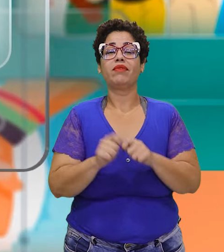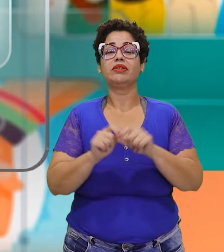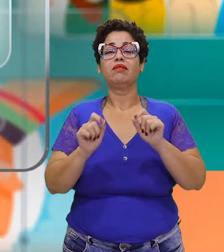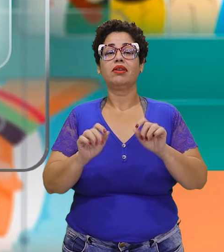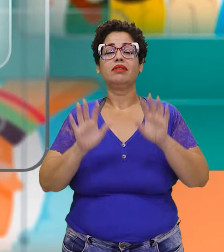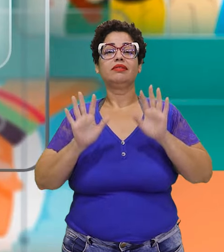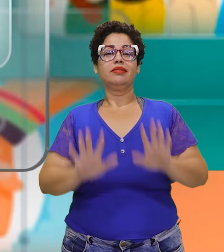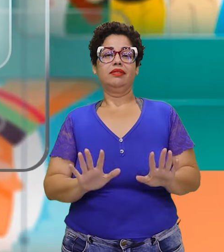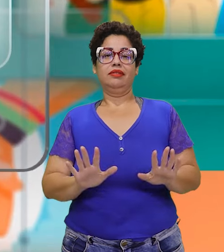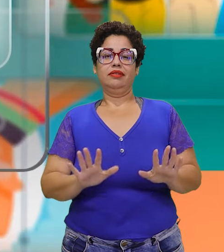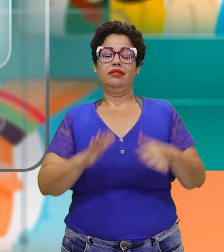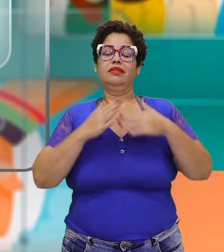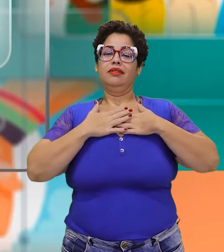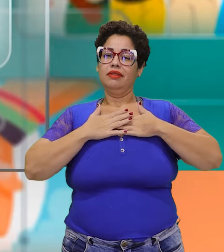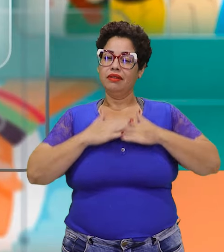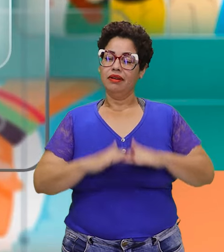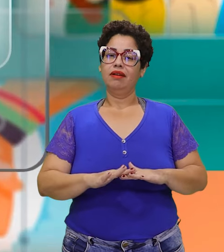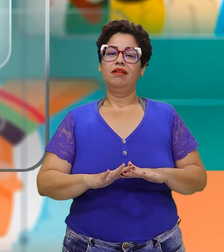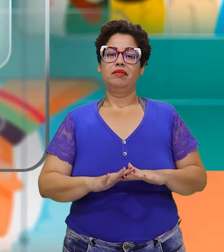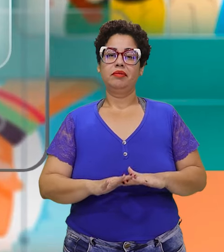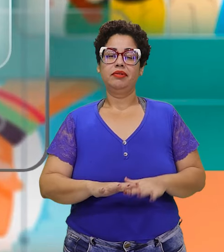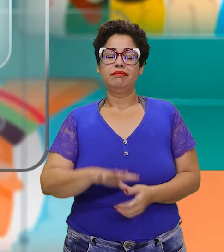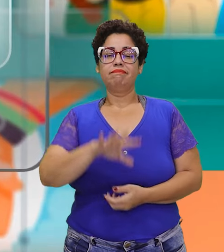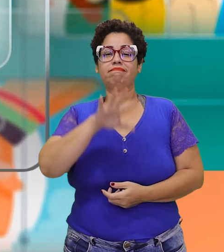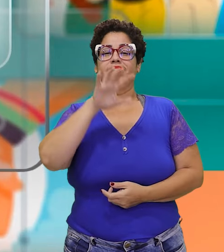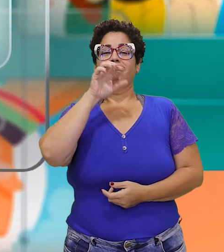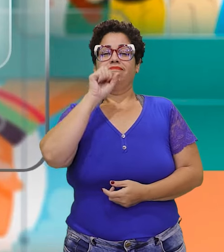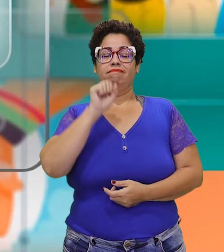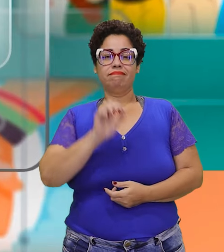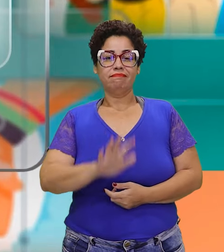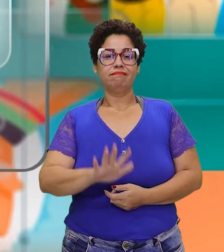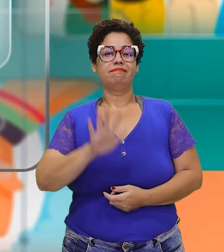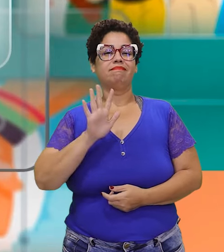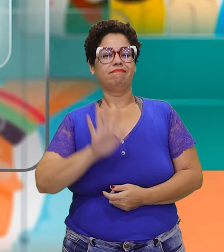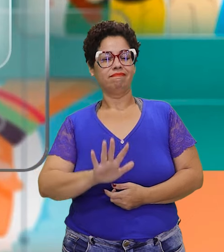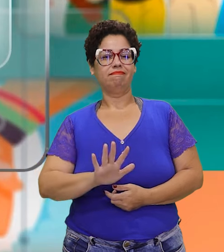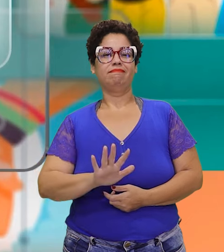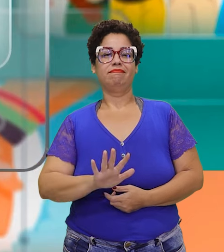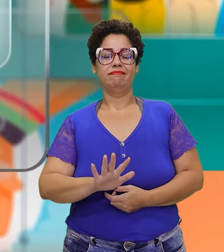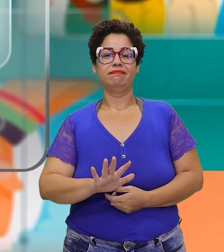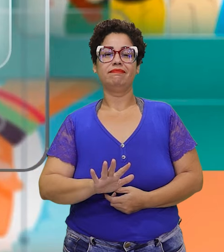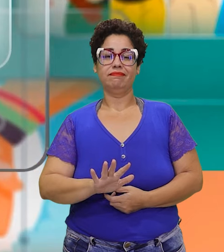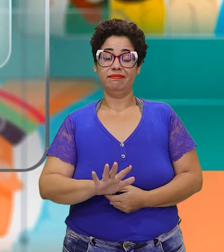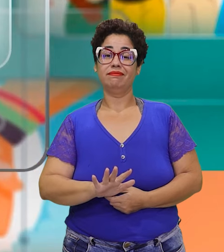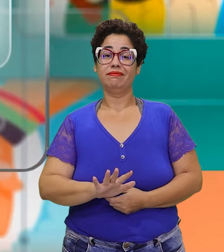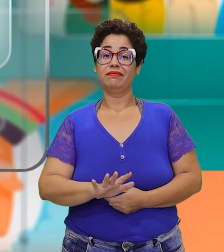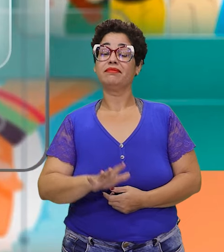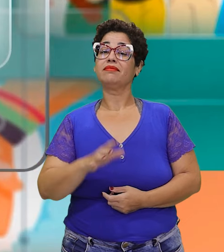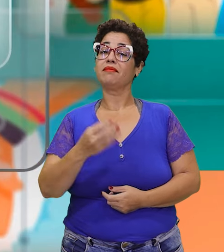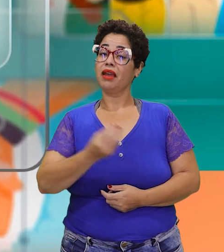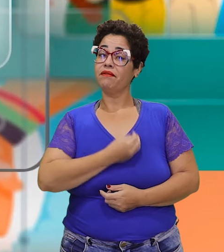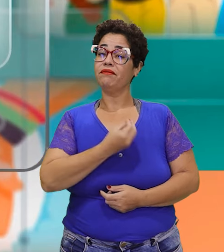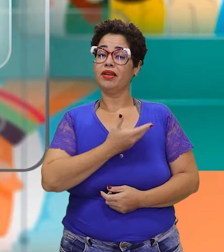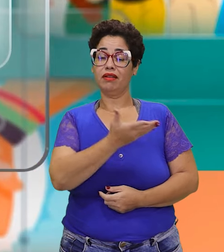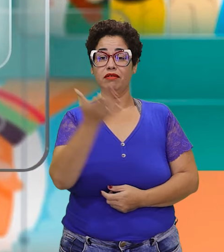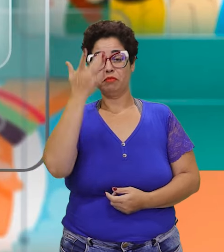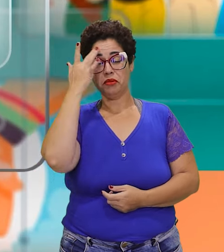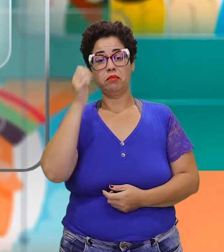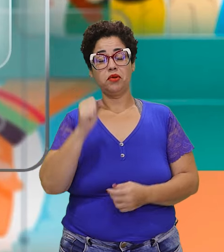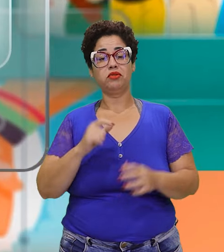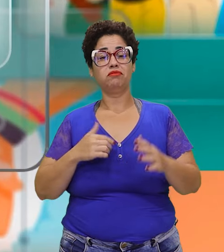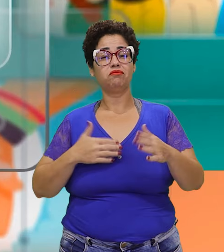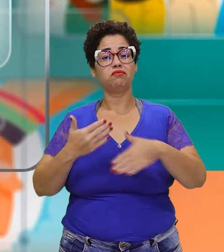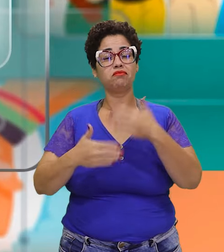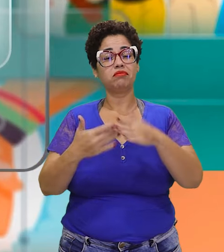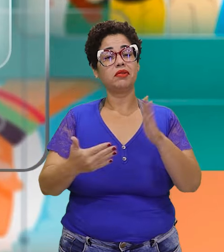comigo agora? Cara, calma, respira, sabe? A estimativa de